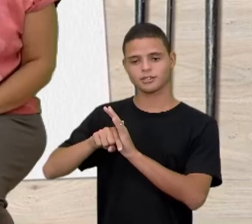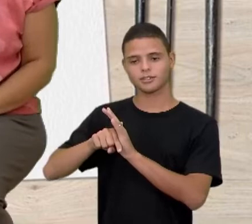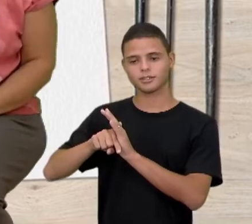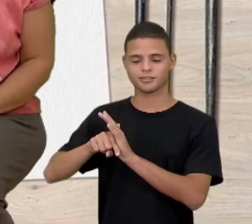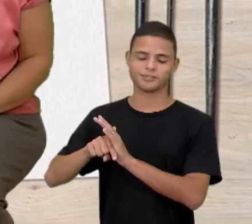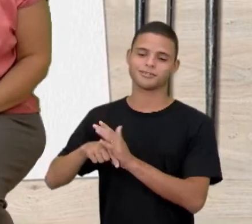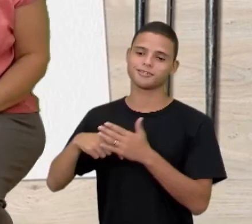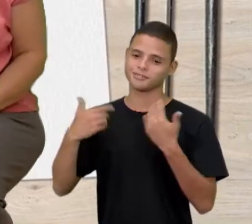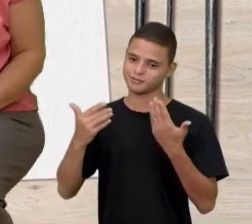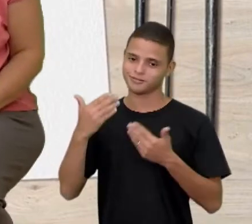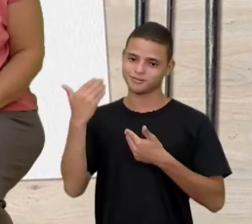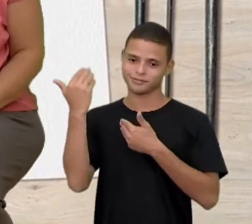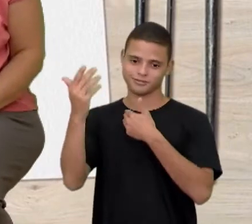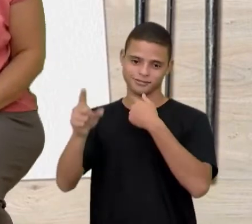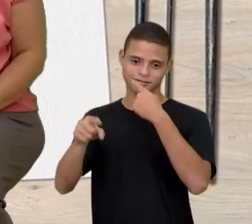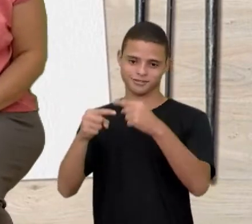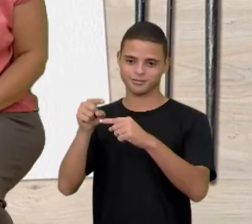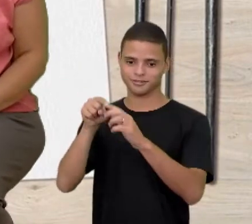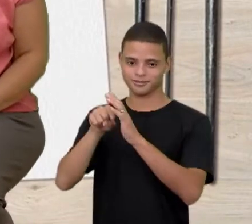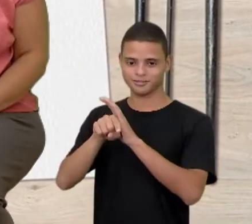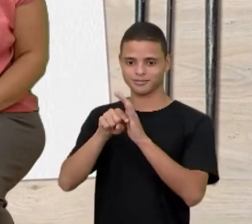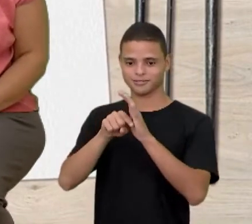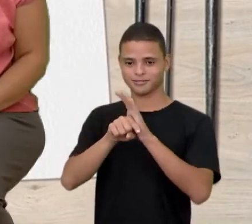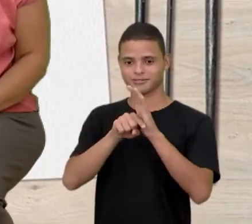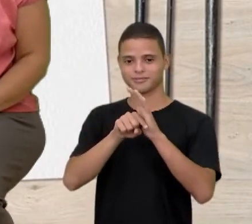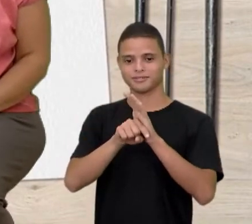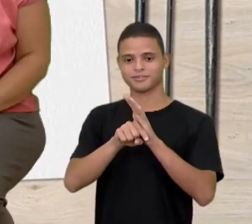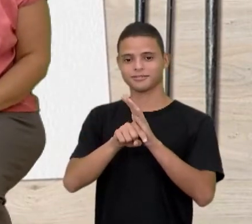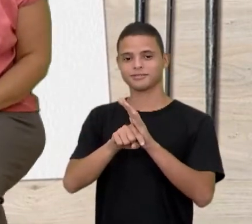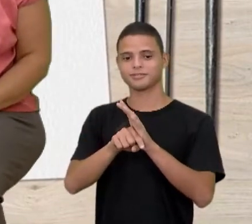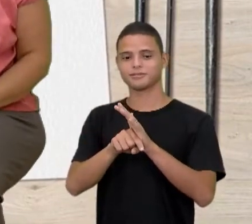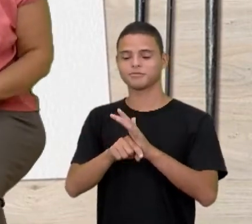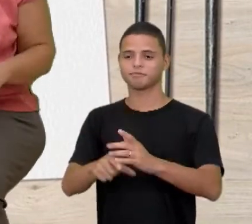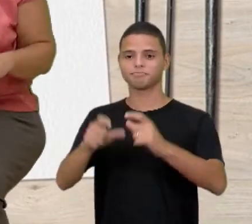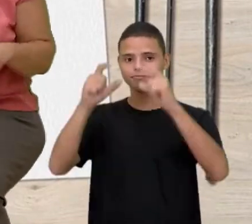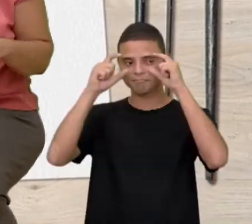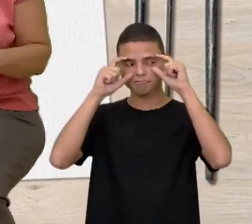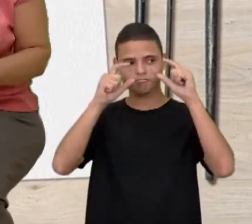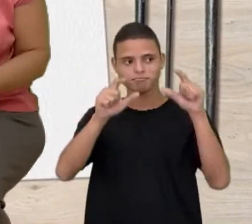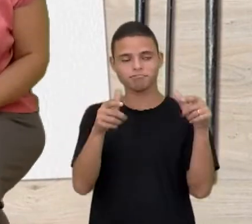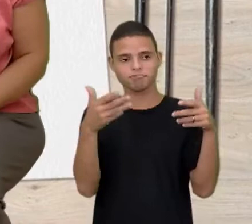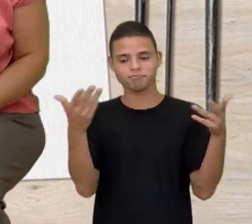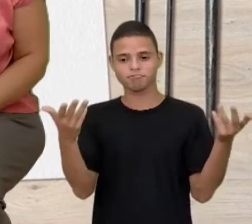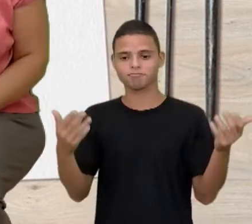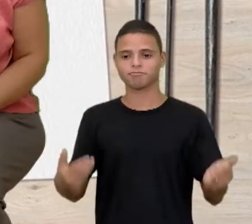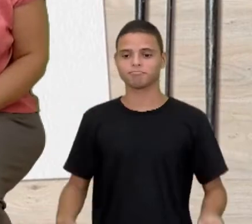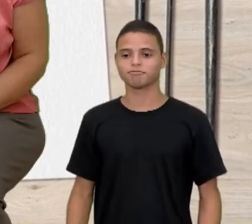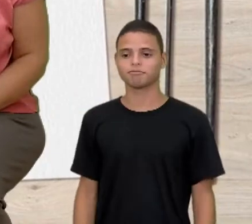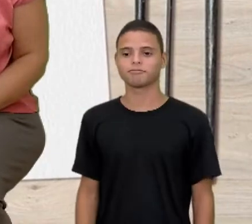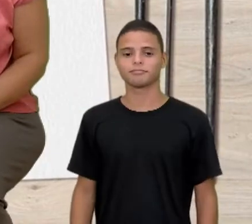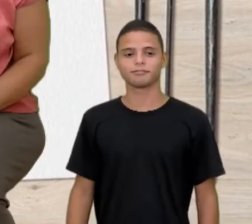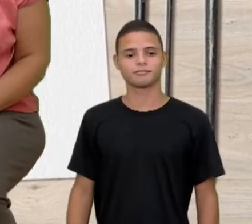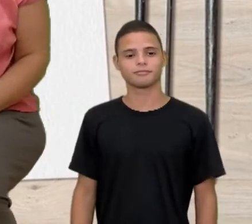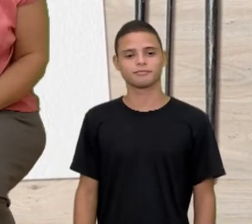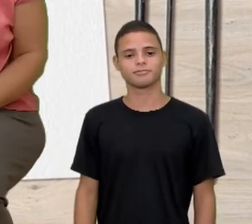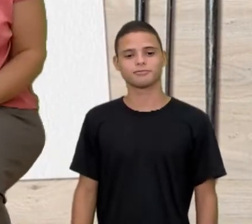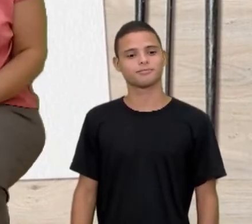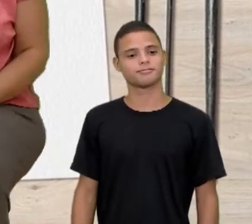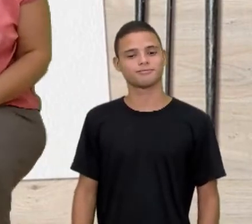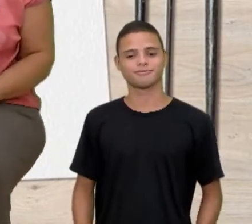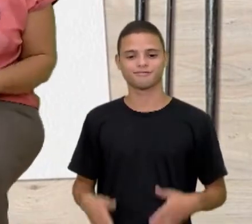Não. Depois você pesquisa. Tem um meme. pesquisar. Juliana, cadê meu óculos? Olha, fica a dica aí. Eu peguei, eu já ia responder. Eu não peguei, não.